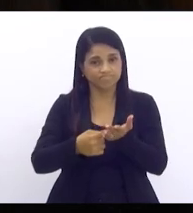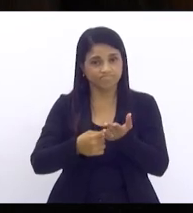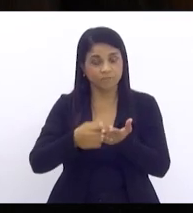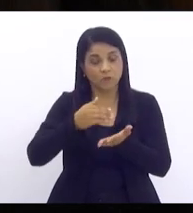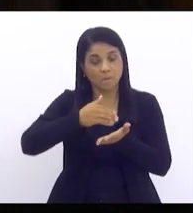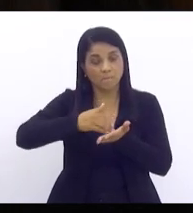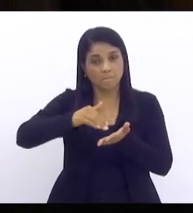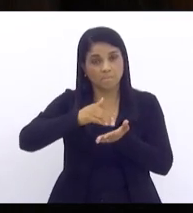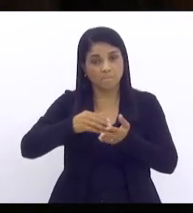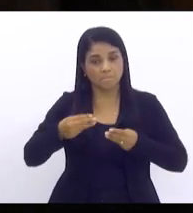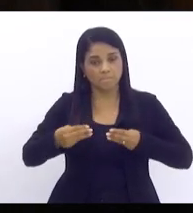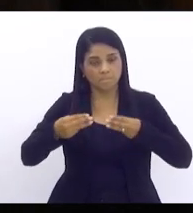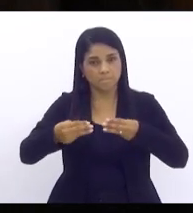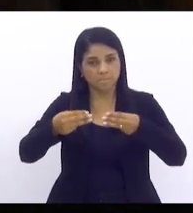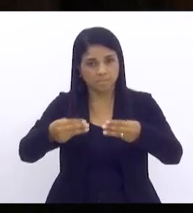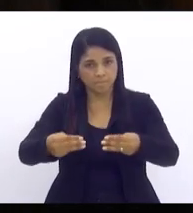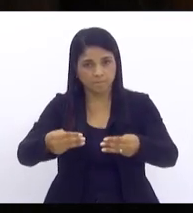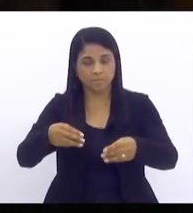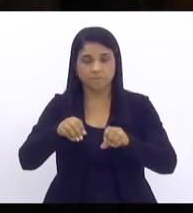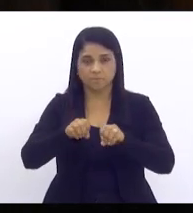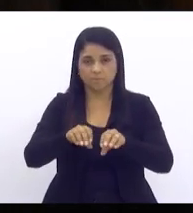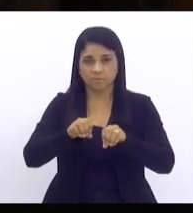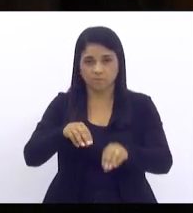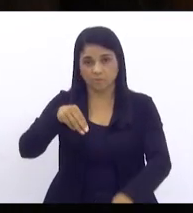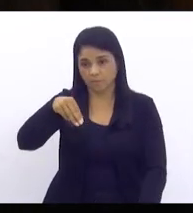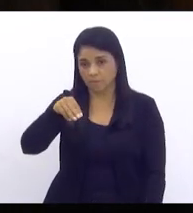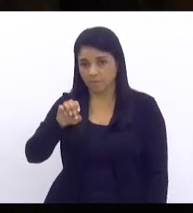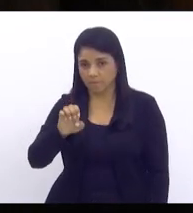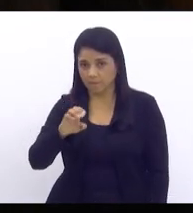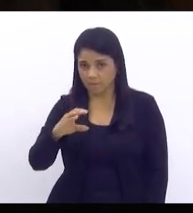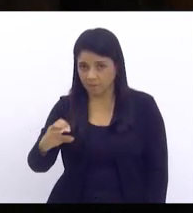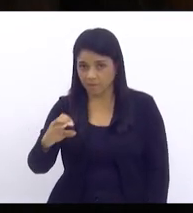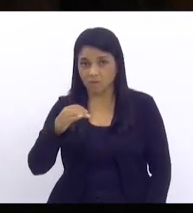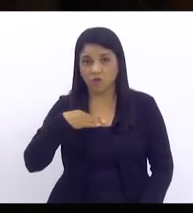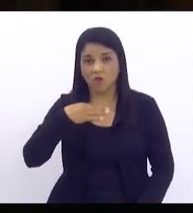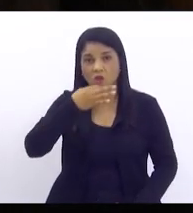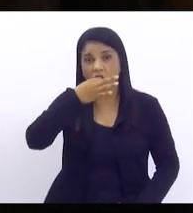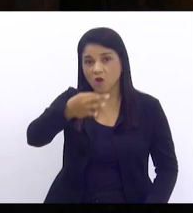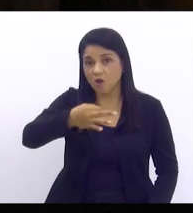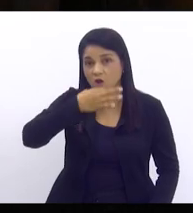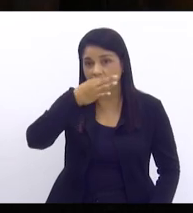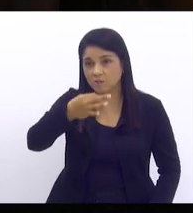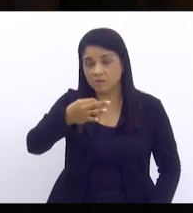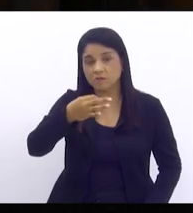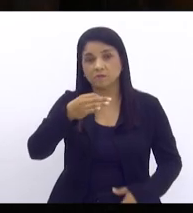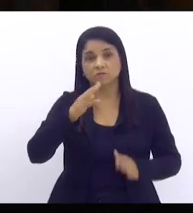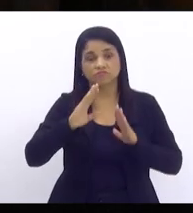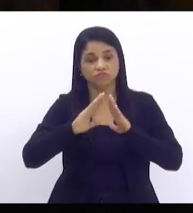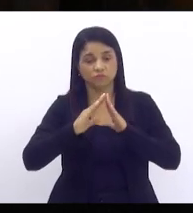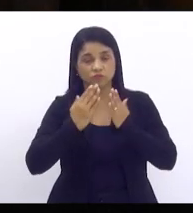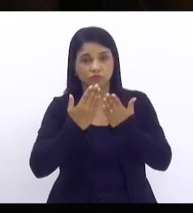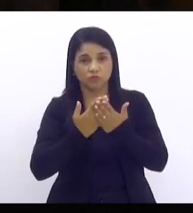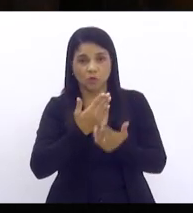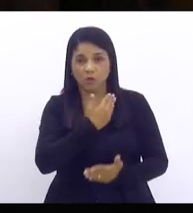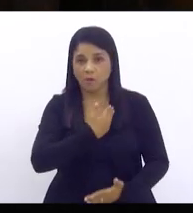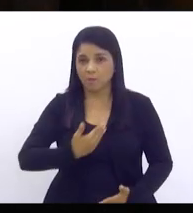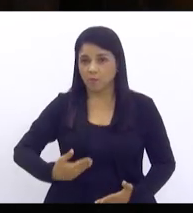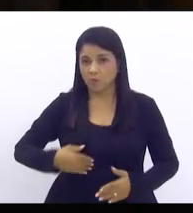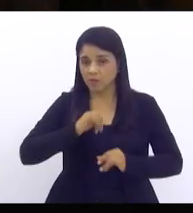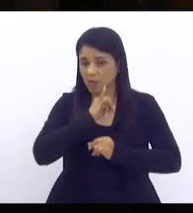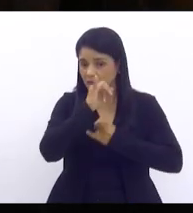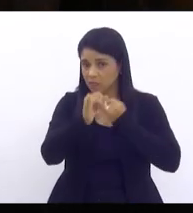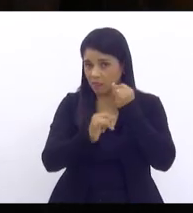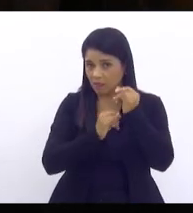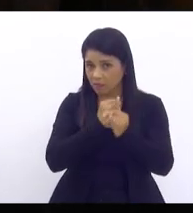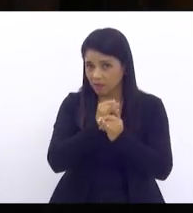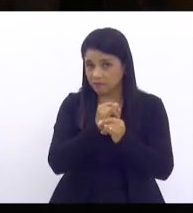da Educação, o MEC, para opinar sobre conexão de escolas públicas à internet e,